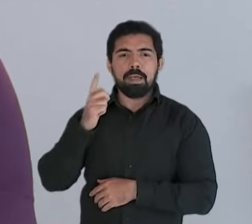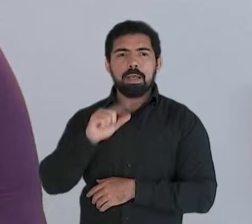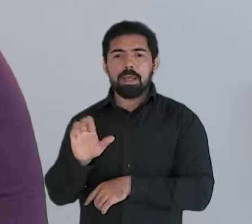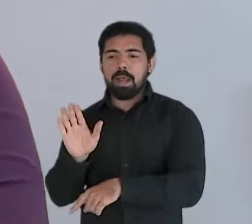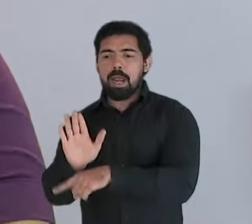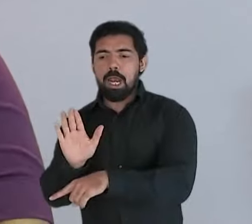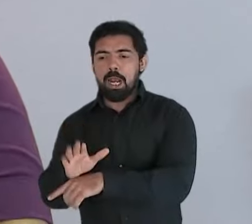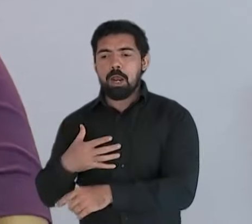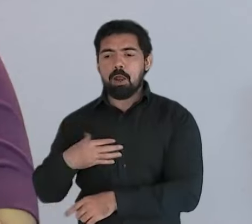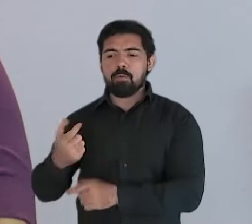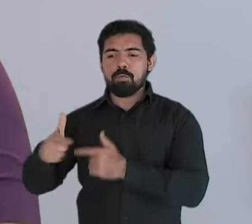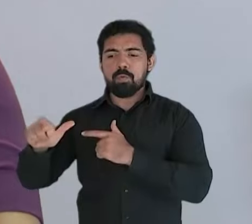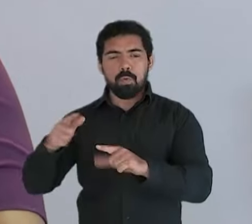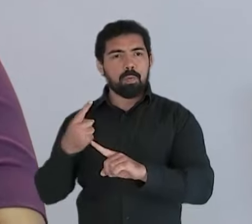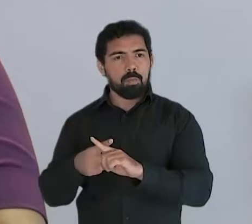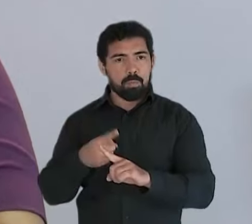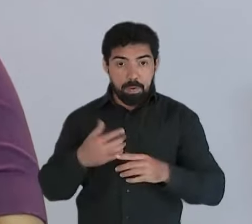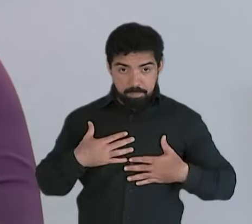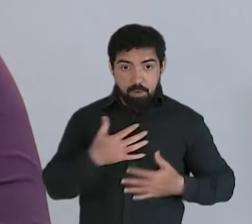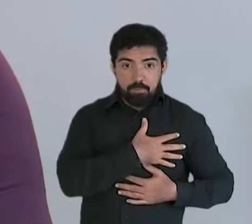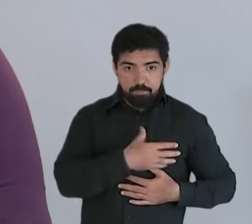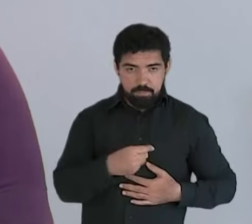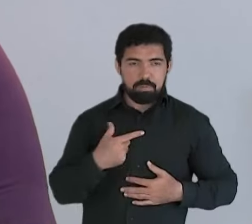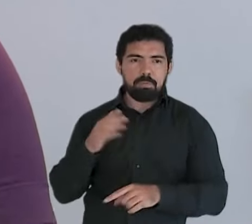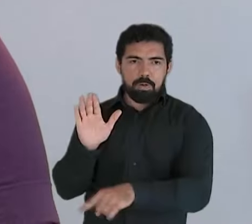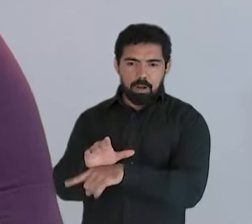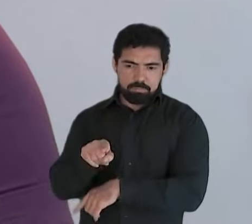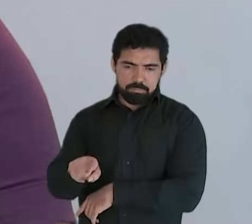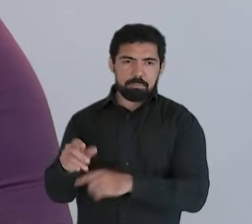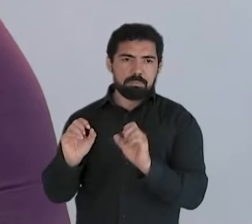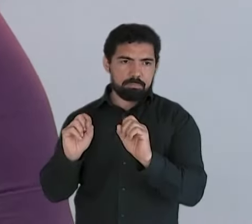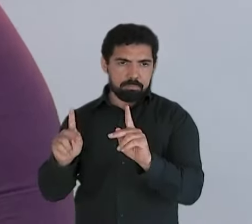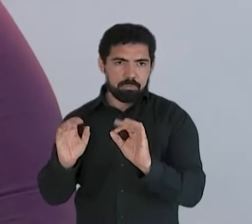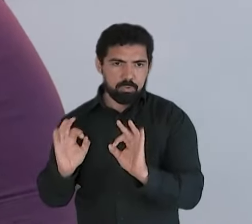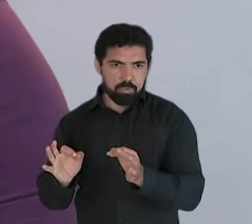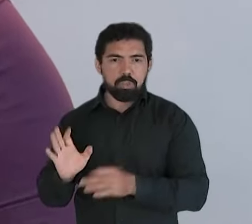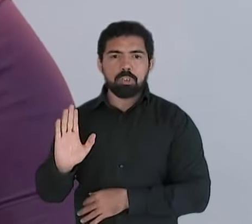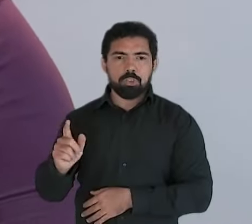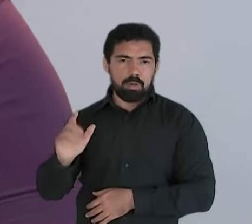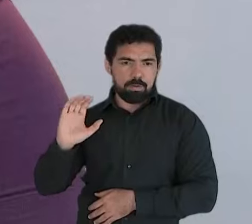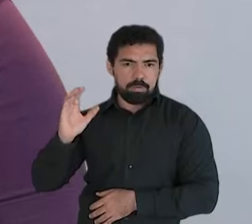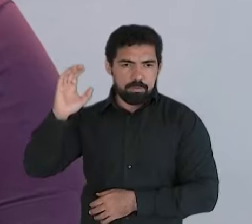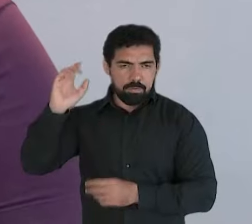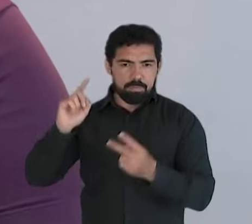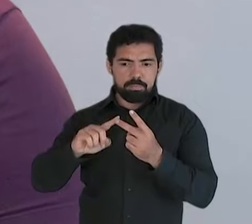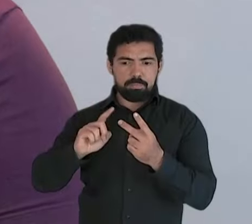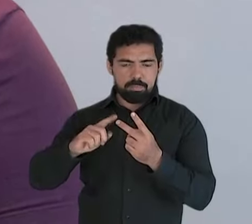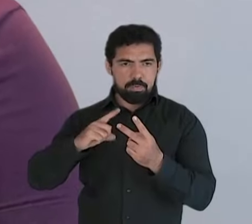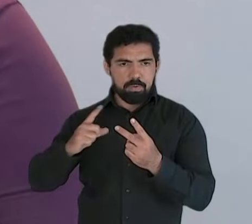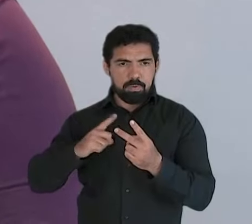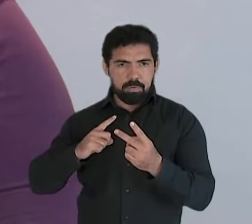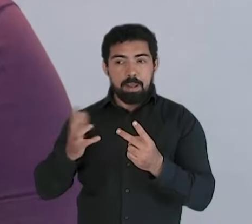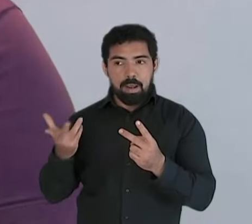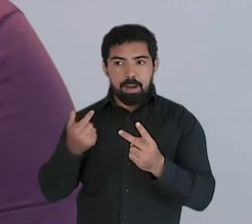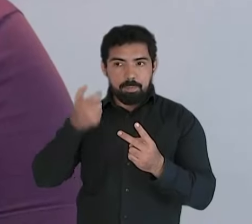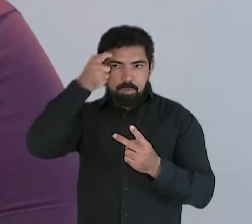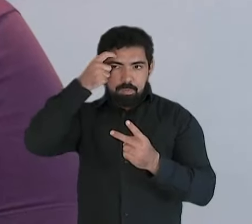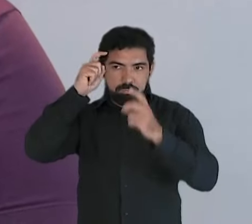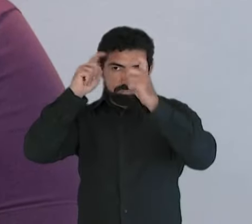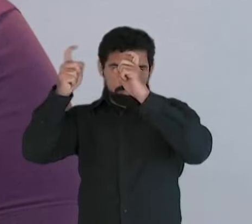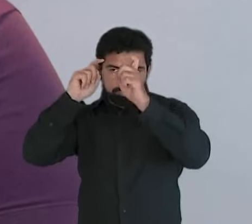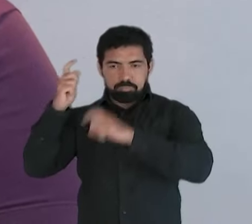outros. Por que, que eu estou preparando meu filho para o mundo? Ele está ali. Ele já tem a ciência, ele tem essa capacidade mental, que o nível dele não é